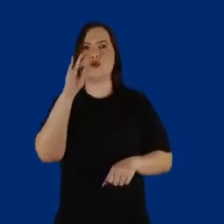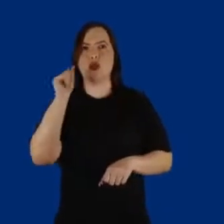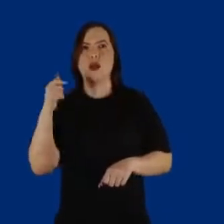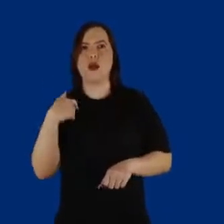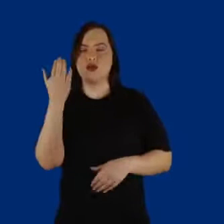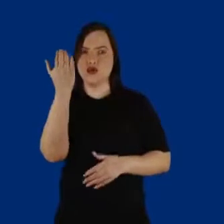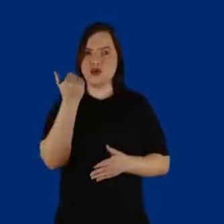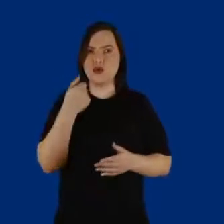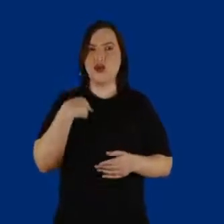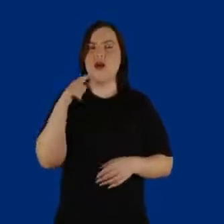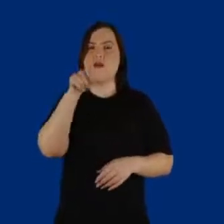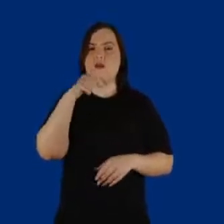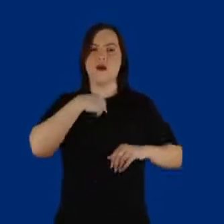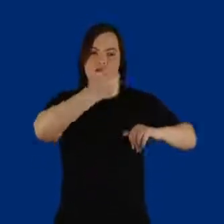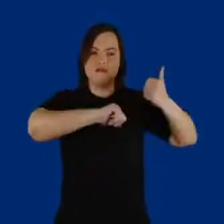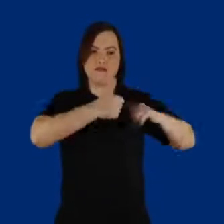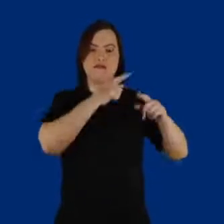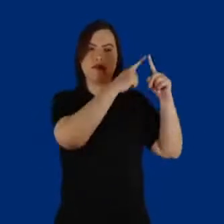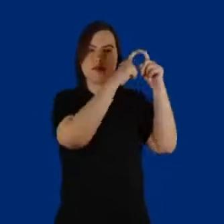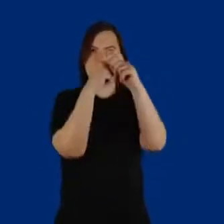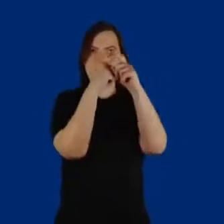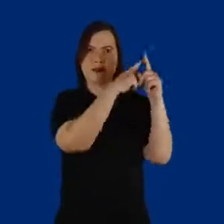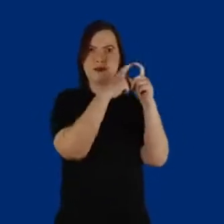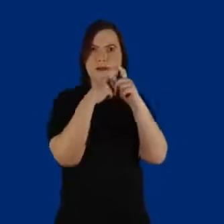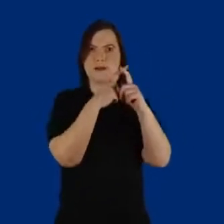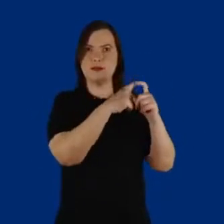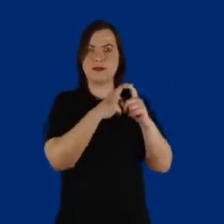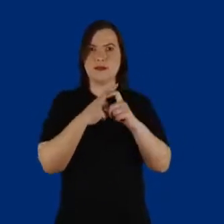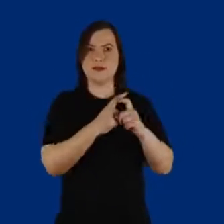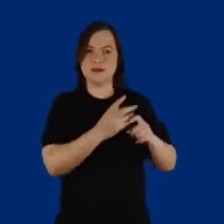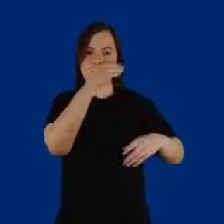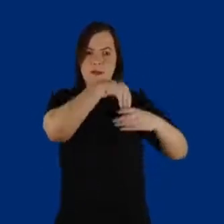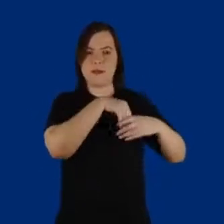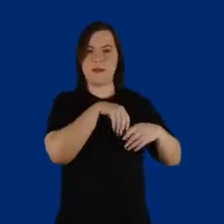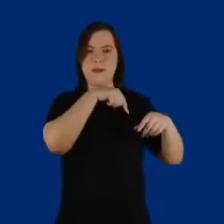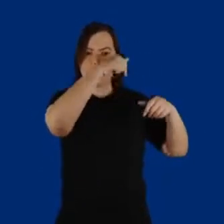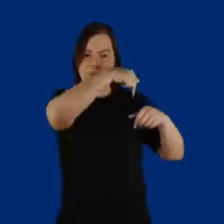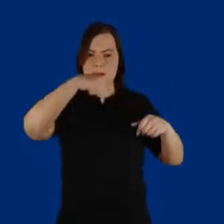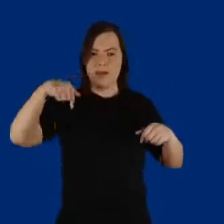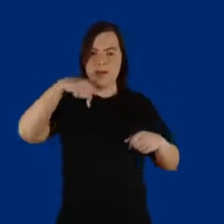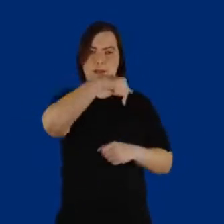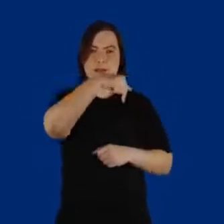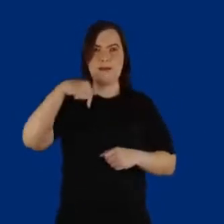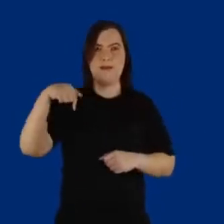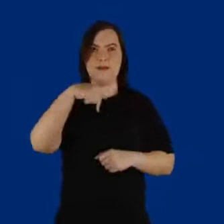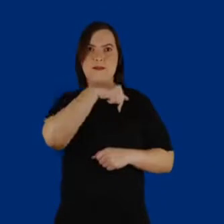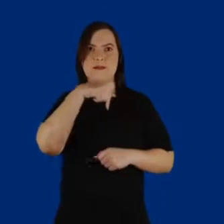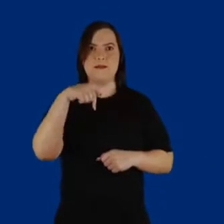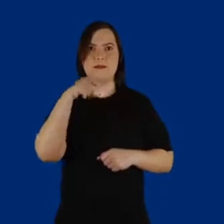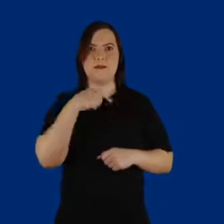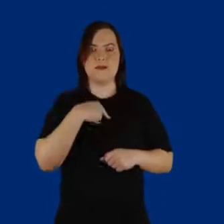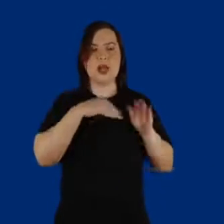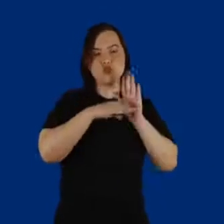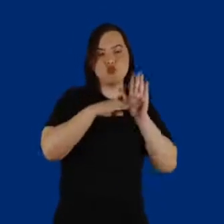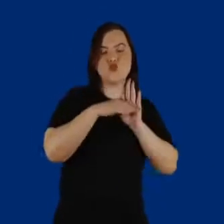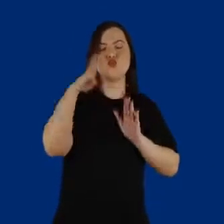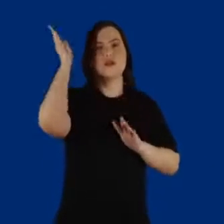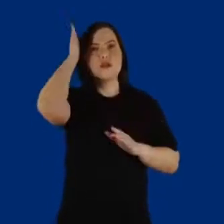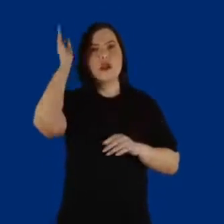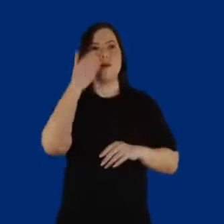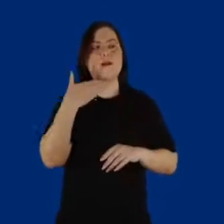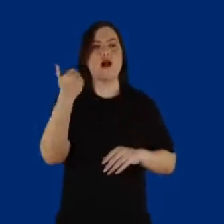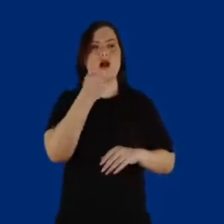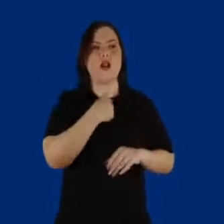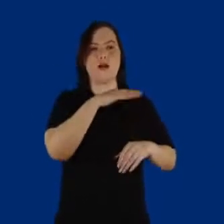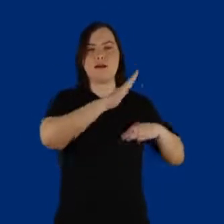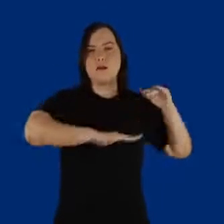avaliar este encontro por meio de um questionário cujo link se encontra na descrição desse vídeo, auxiliando assim o SESC a aprimorar as suas ações.